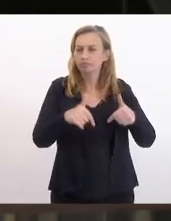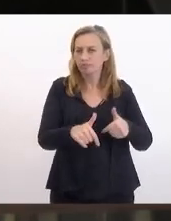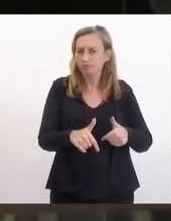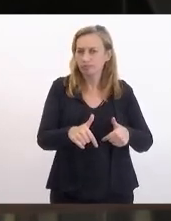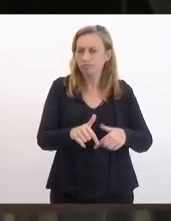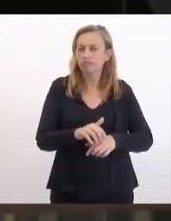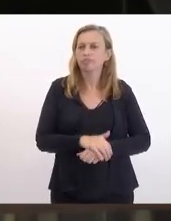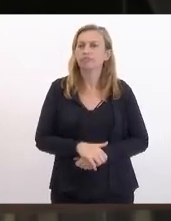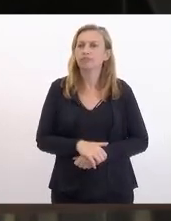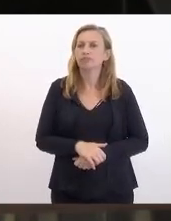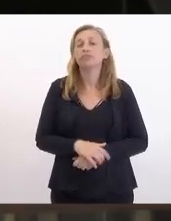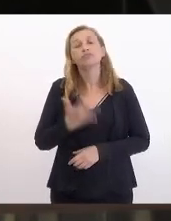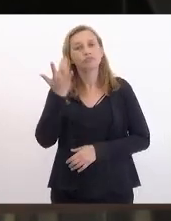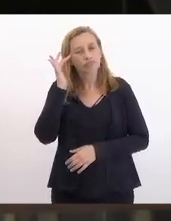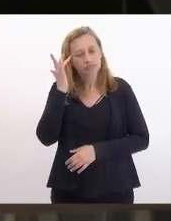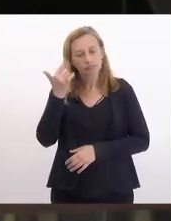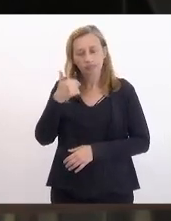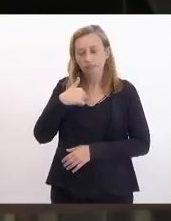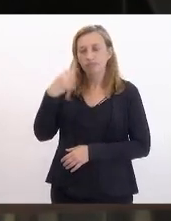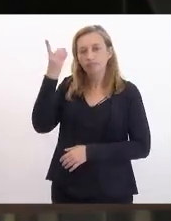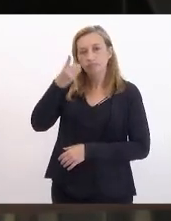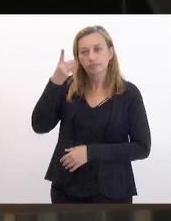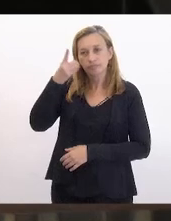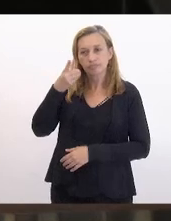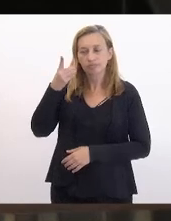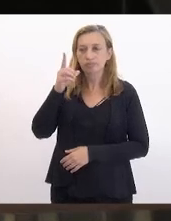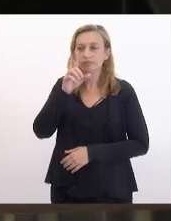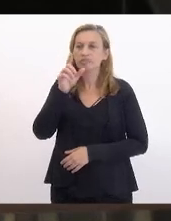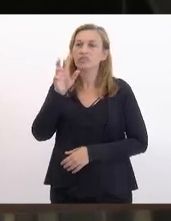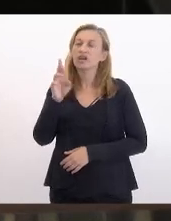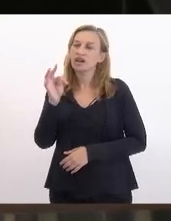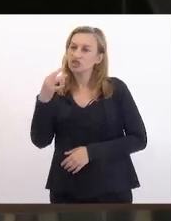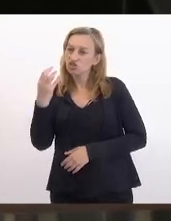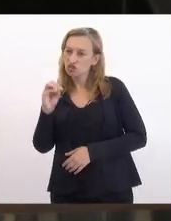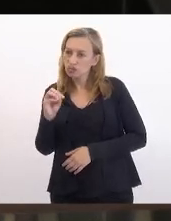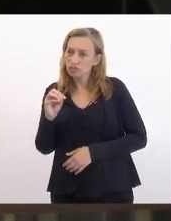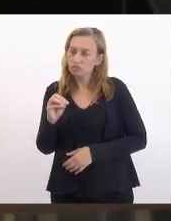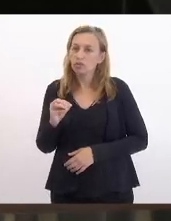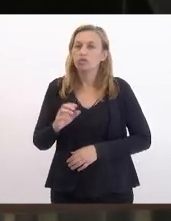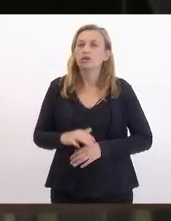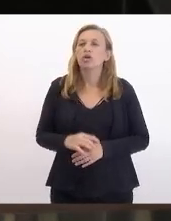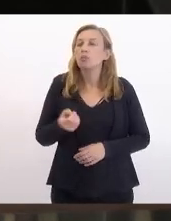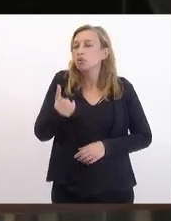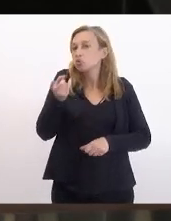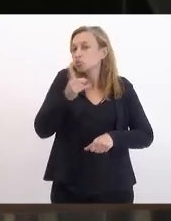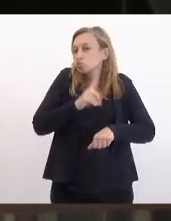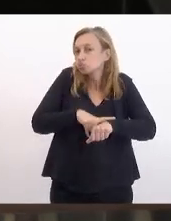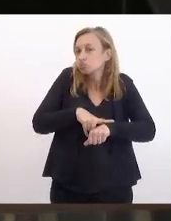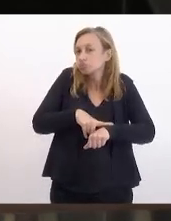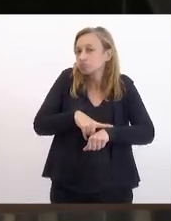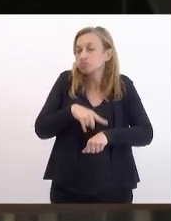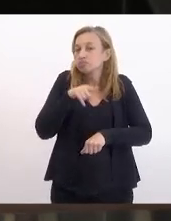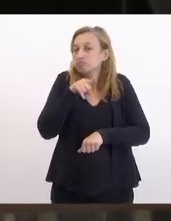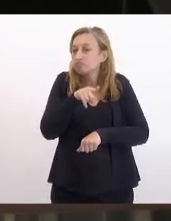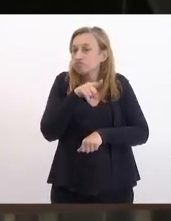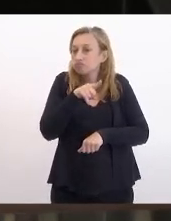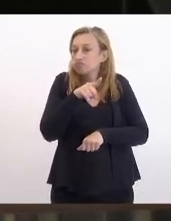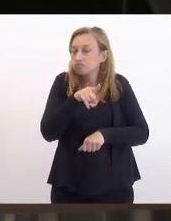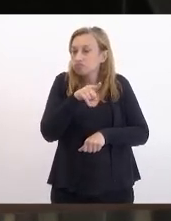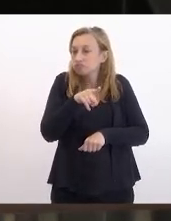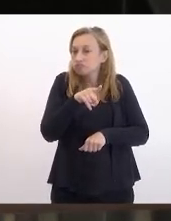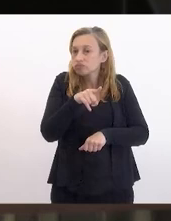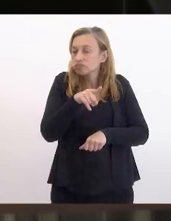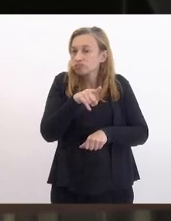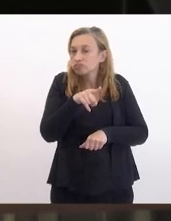ainda acho eu Deputado Giovani ratinho que por tão pouco tempo ele que está à frente